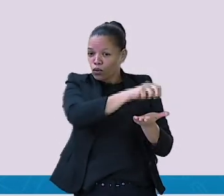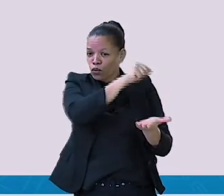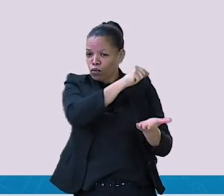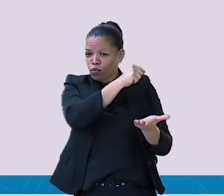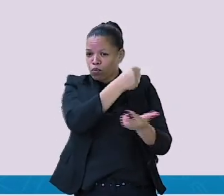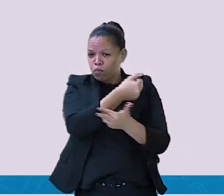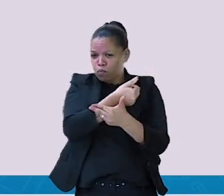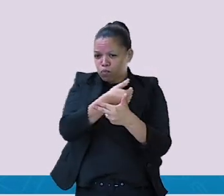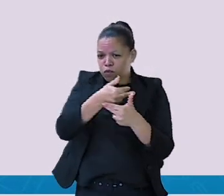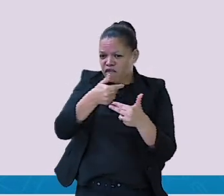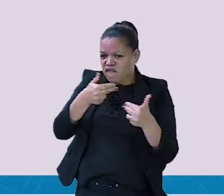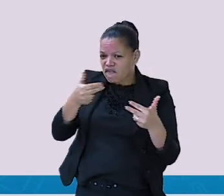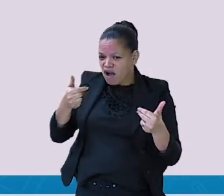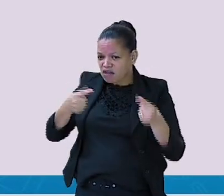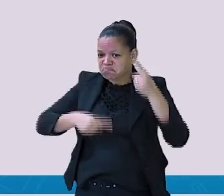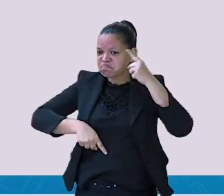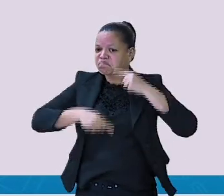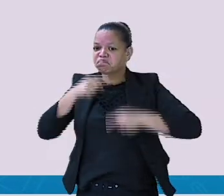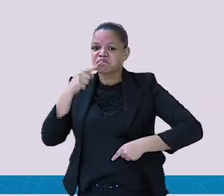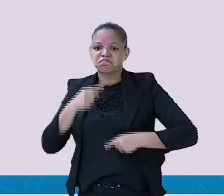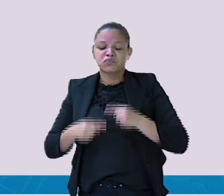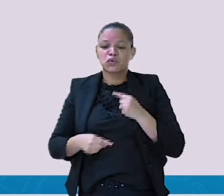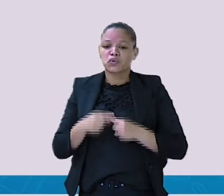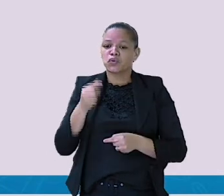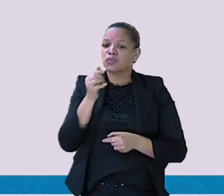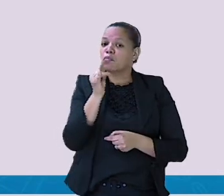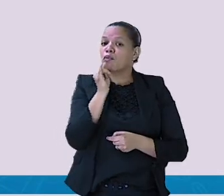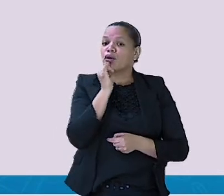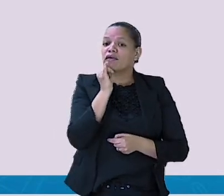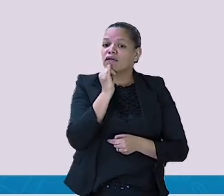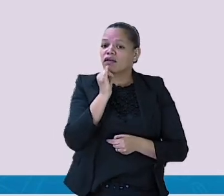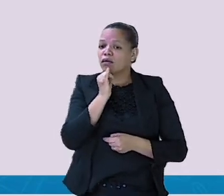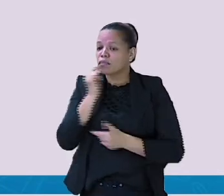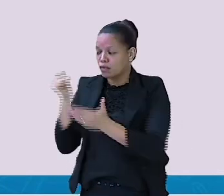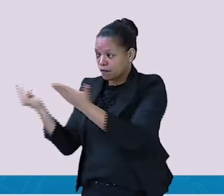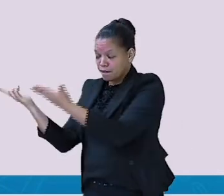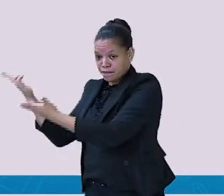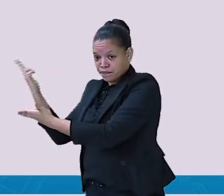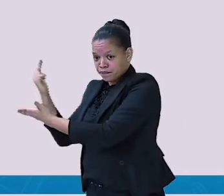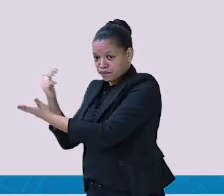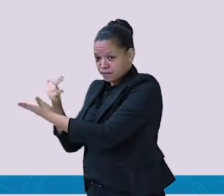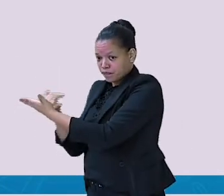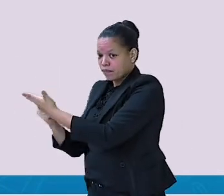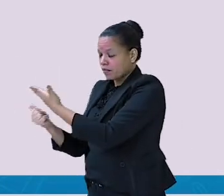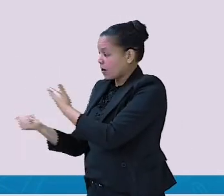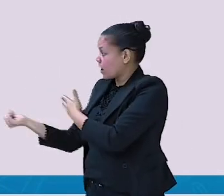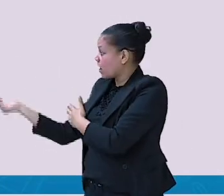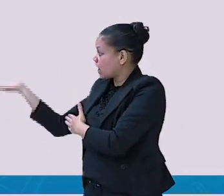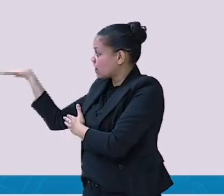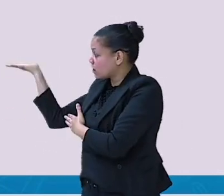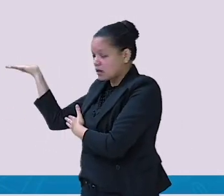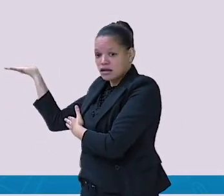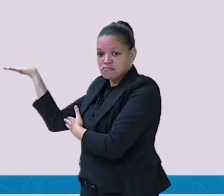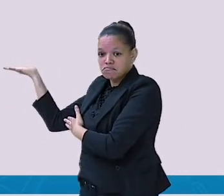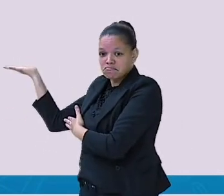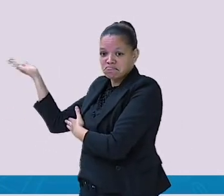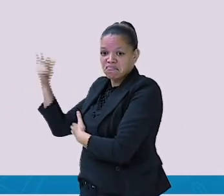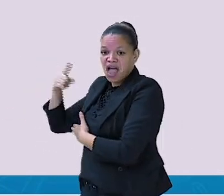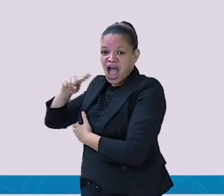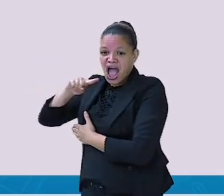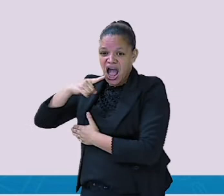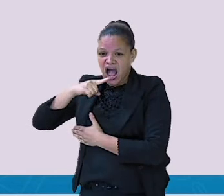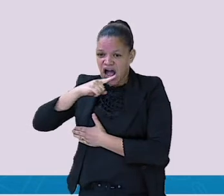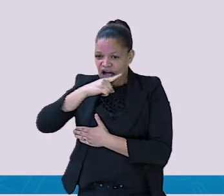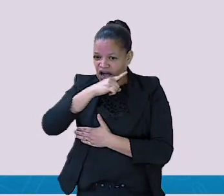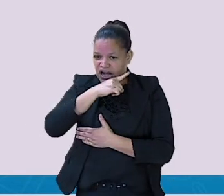imagem. Então, a versatilidade, né, da matéria-prima, que é aqui, ó, a cana-de-açúcar, nós conseguimos fazer,